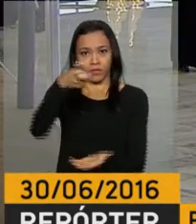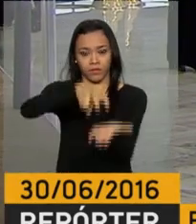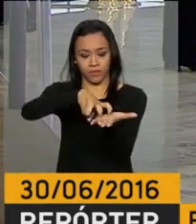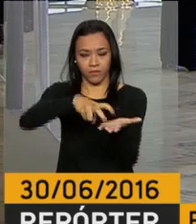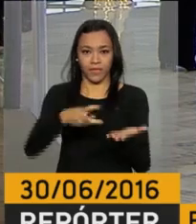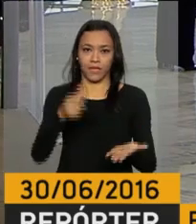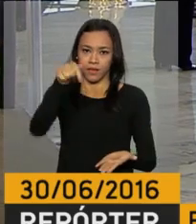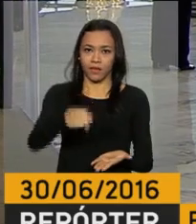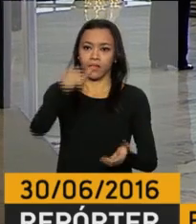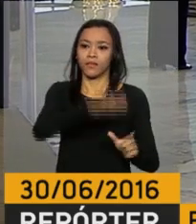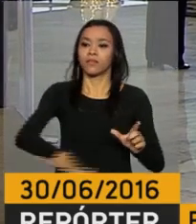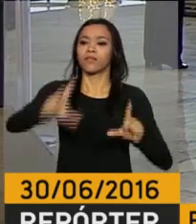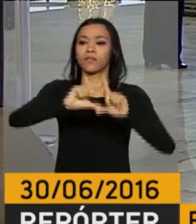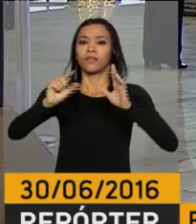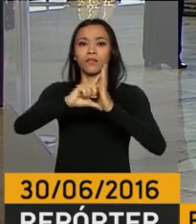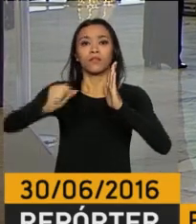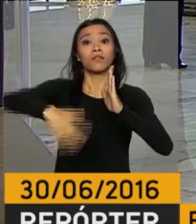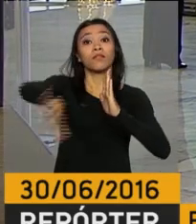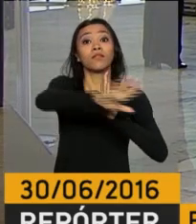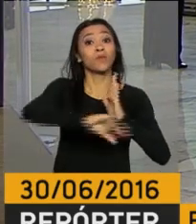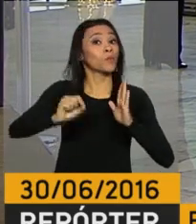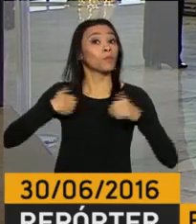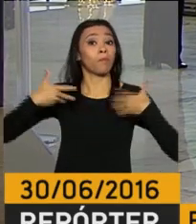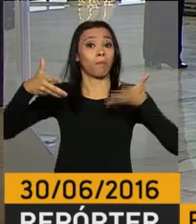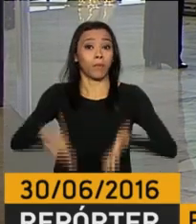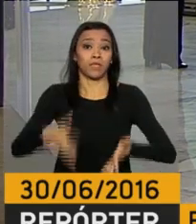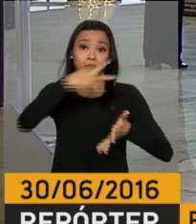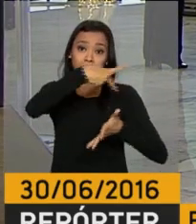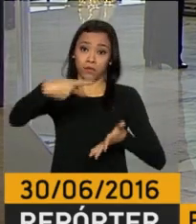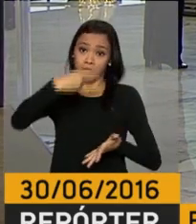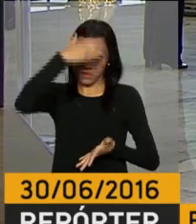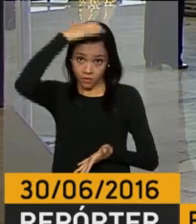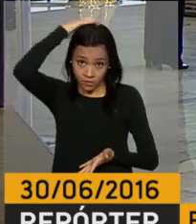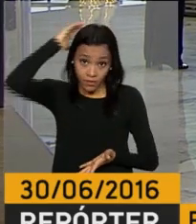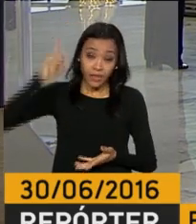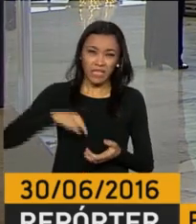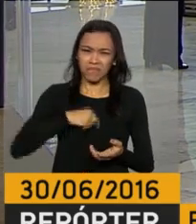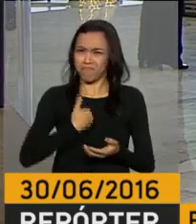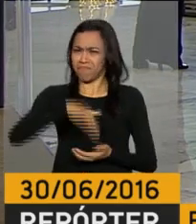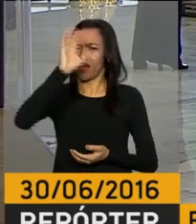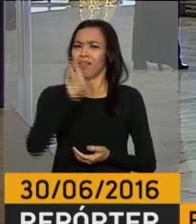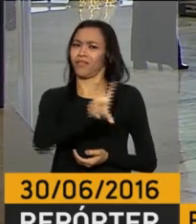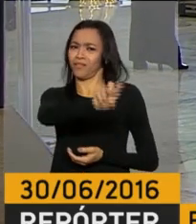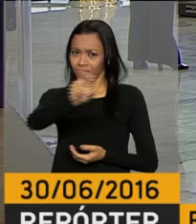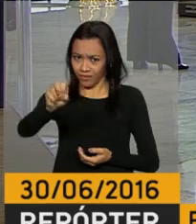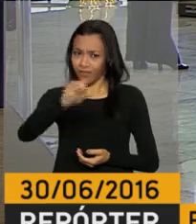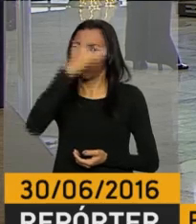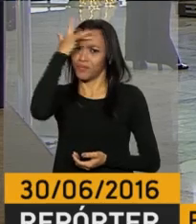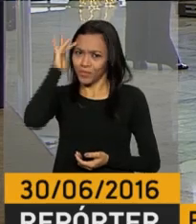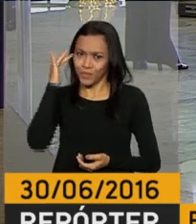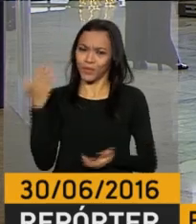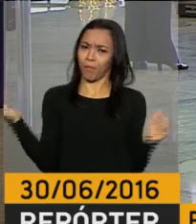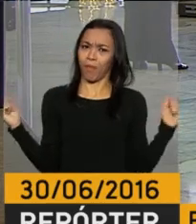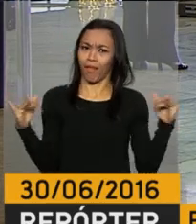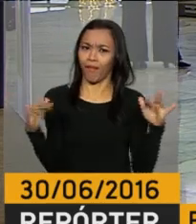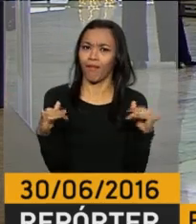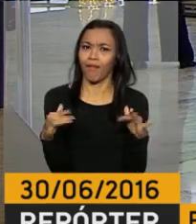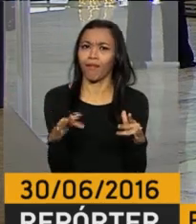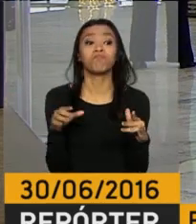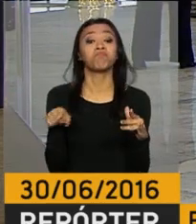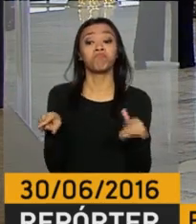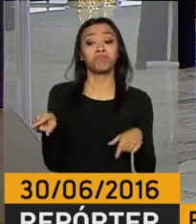manhã aqui no Palácio do Planalto com a participação do presidente em exercício Michel temmer e mais de 500 representantes aí dessas